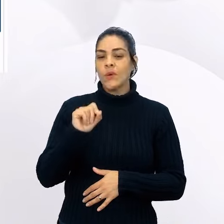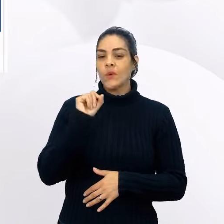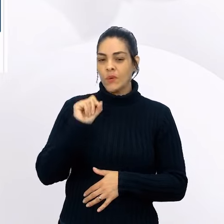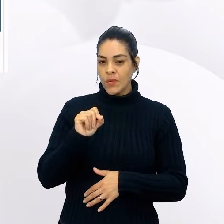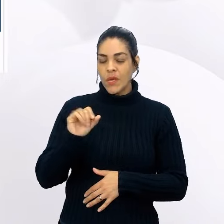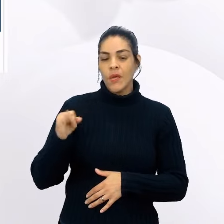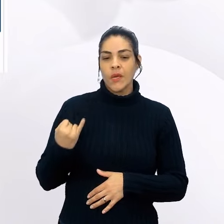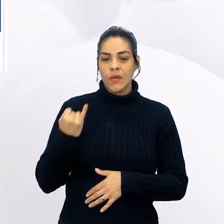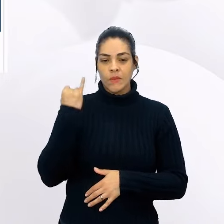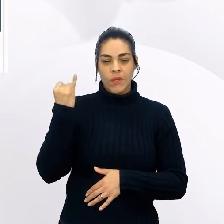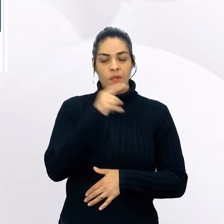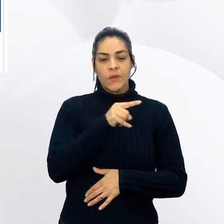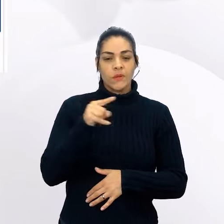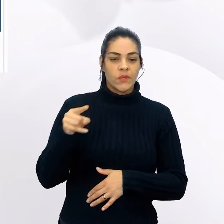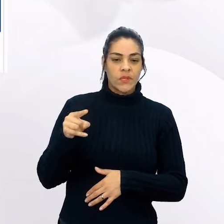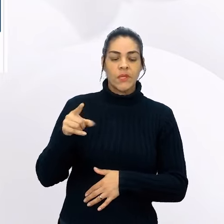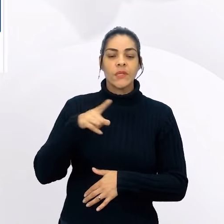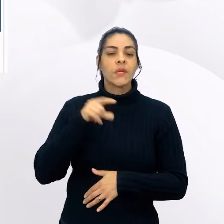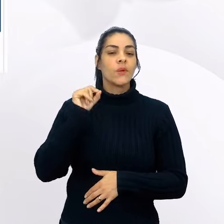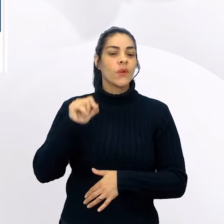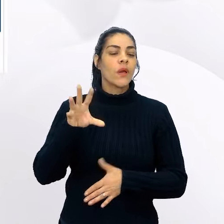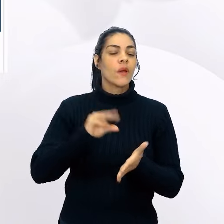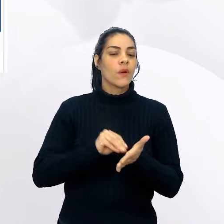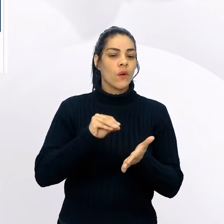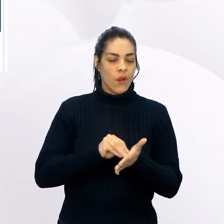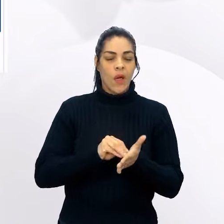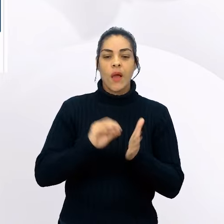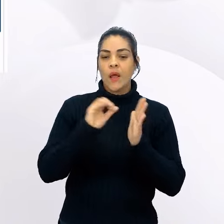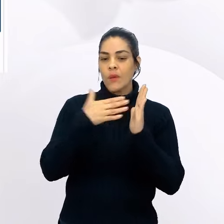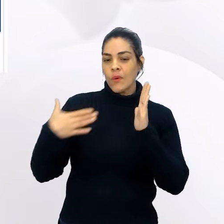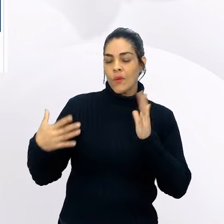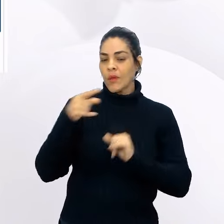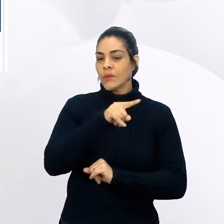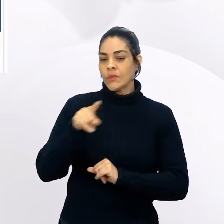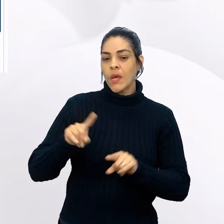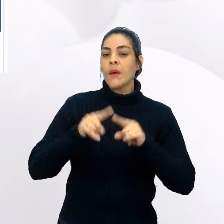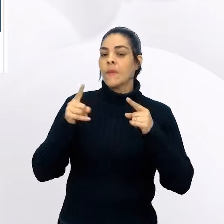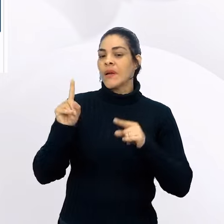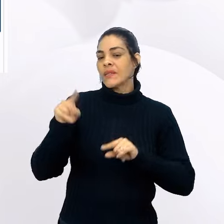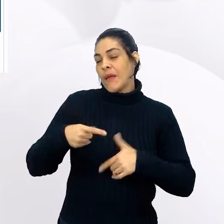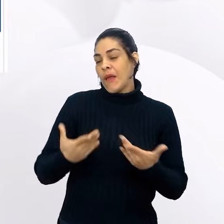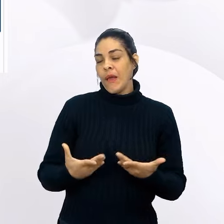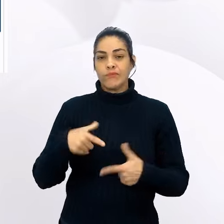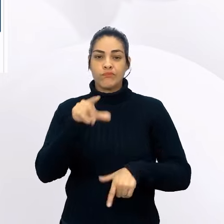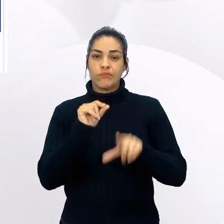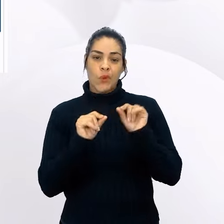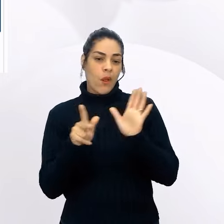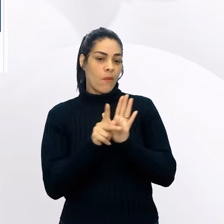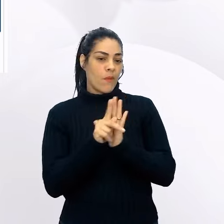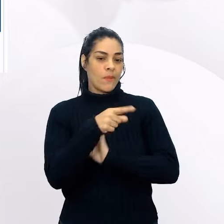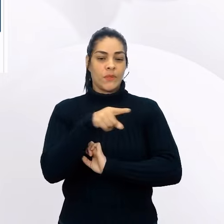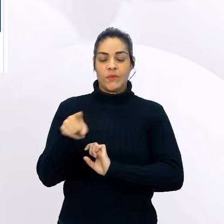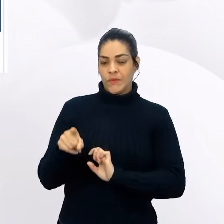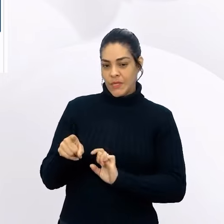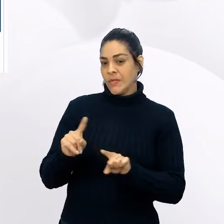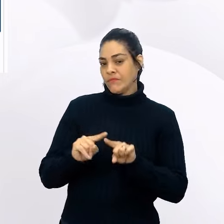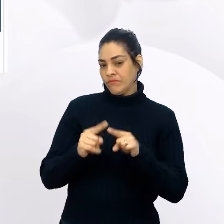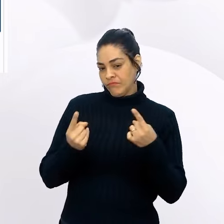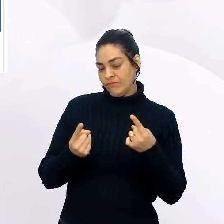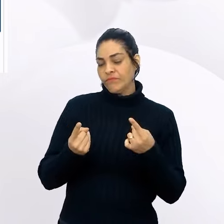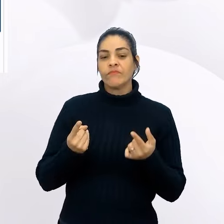muito importante? Vocês inserirem o currículo de vocês, mas é opcional. Agora, o que não é